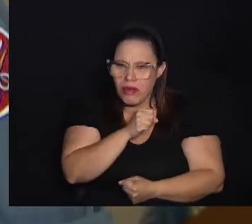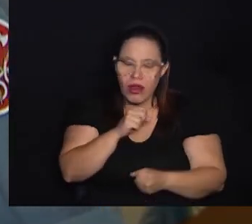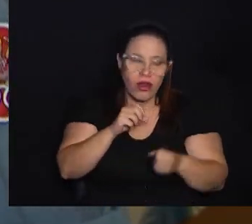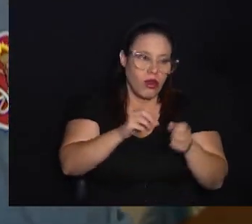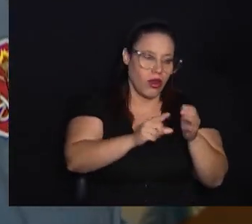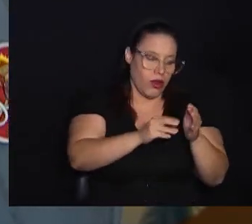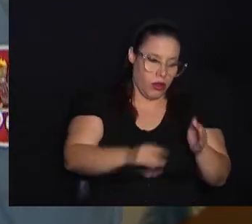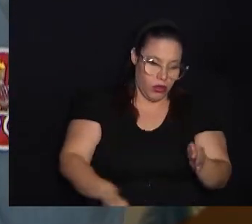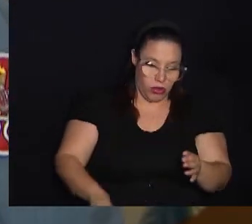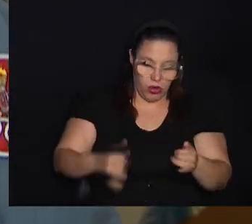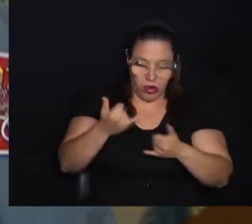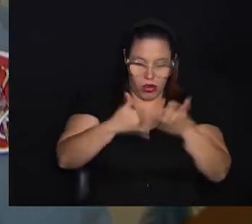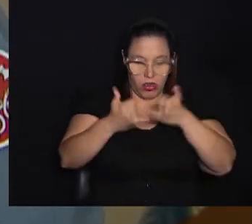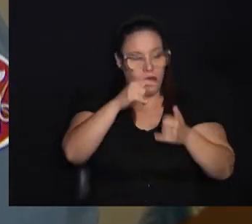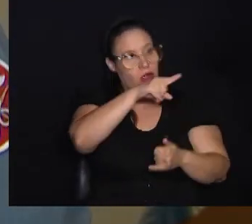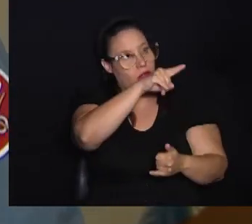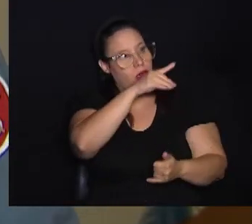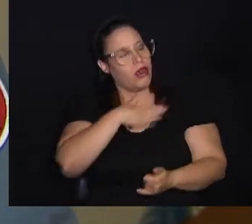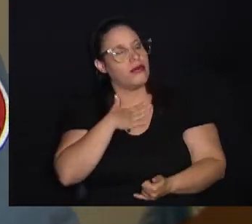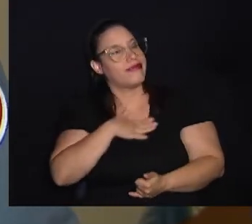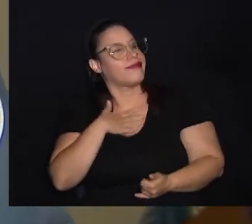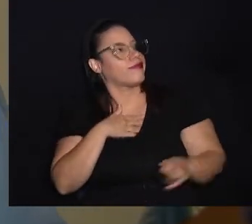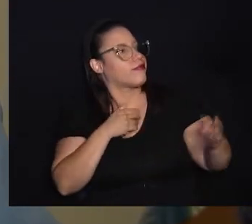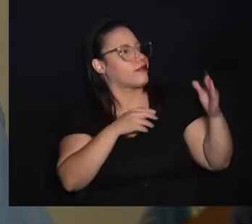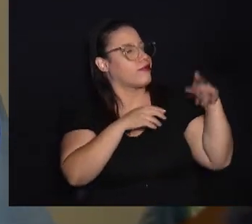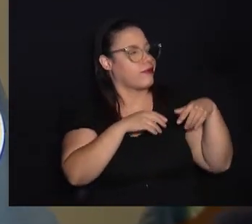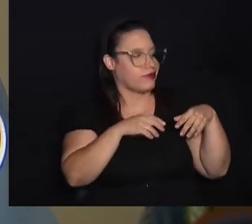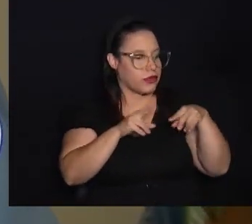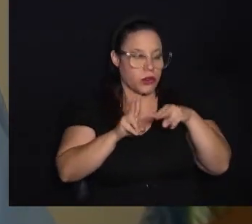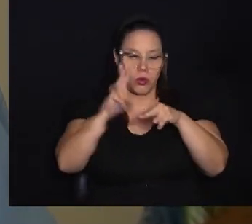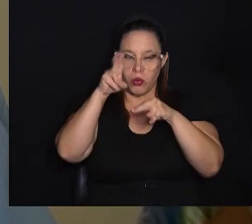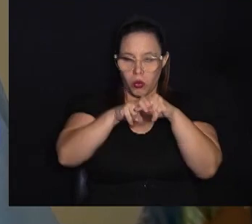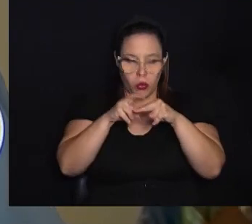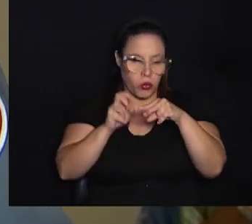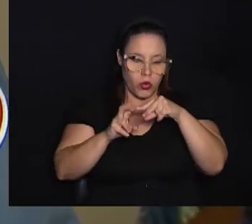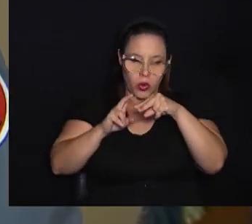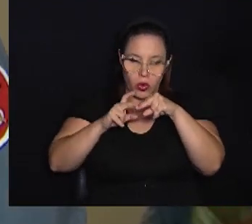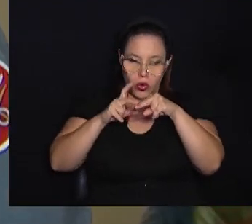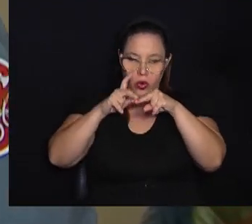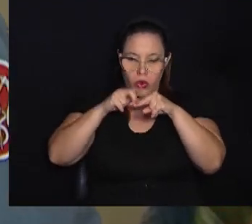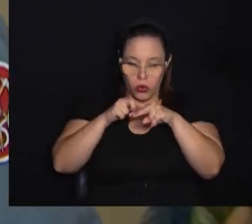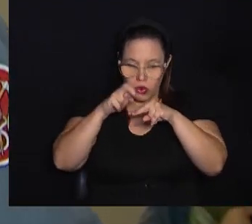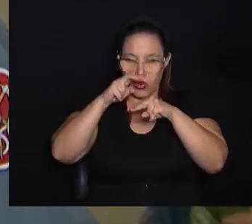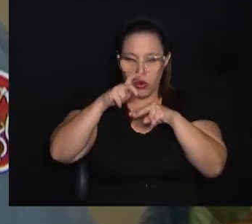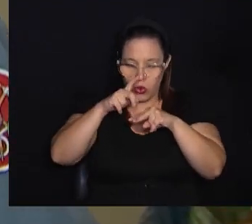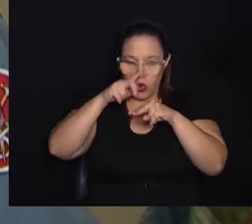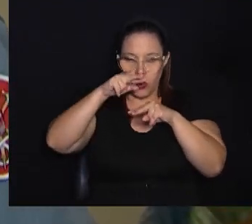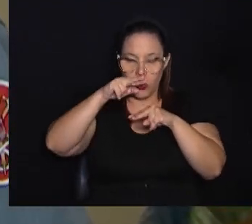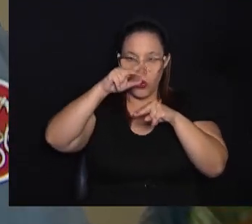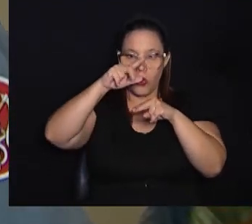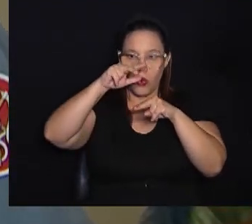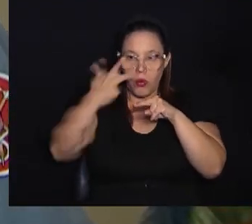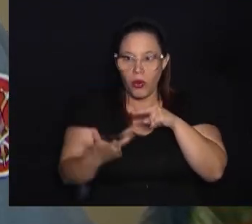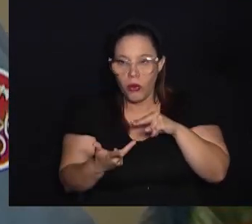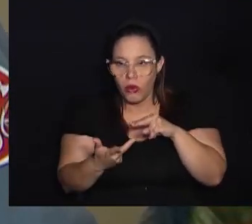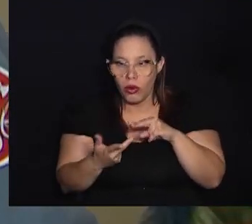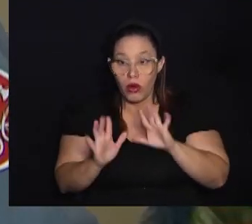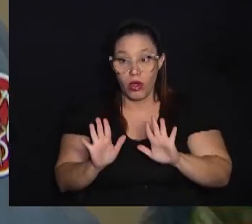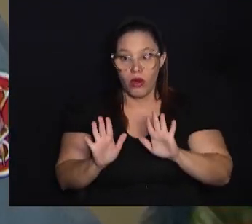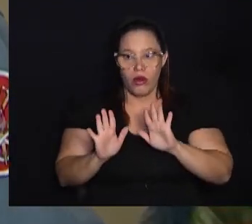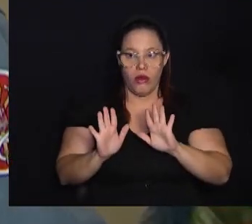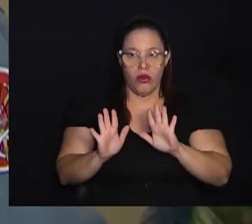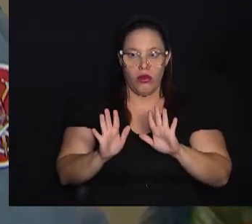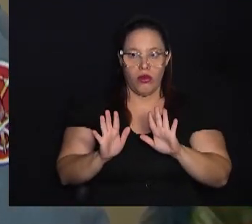alto lá, o brinquedo que ela mais gosta. Ela vai colocar uma cadeira, ela vai colocar qualquer outro tipo de vamos dizer assim,